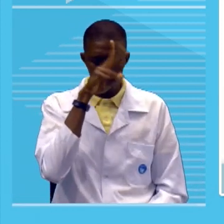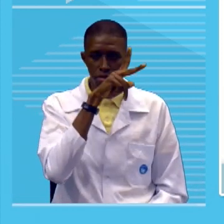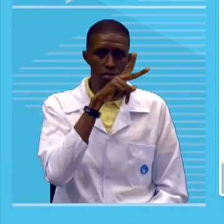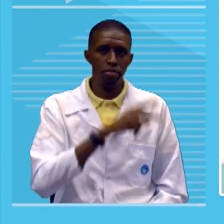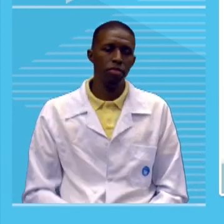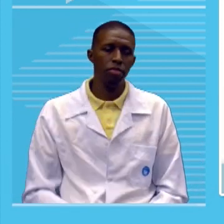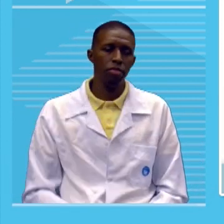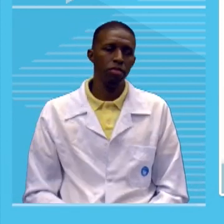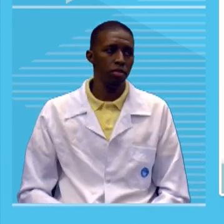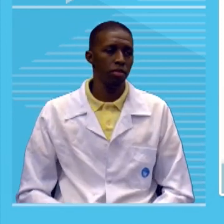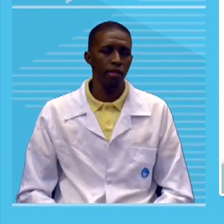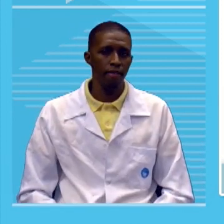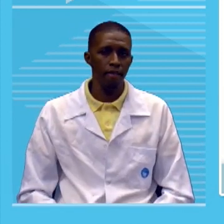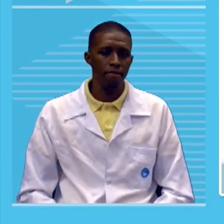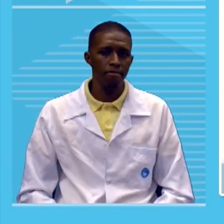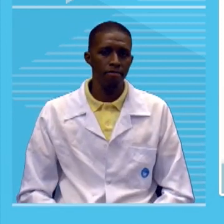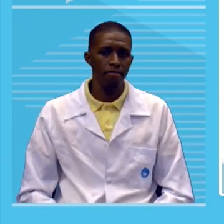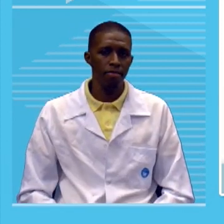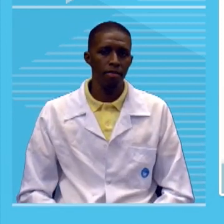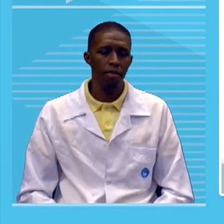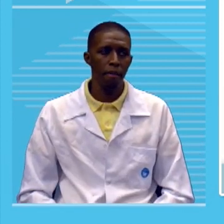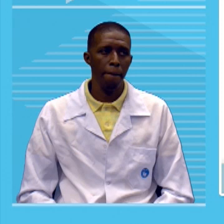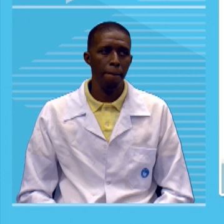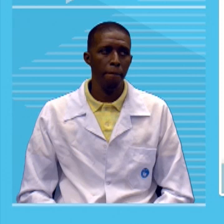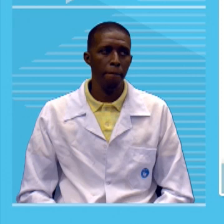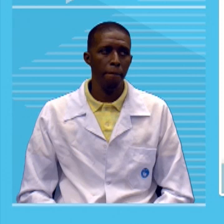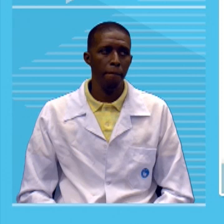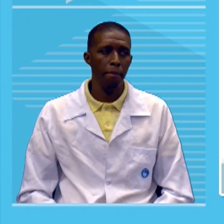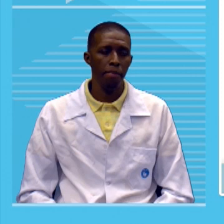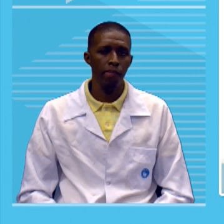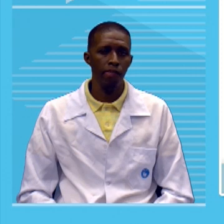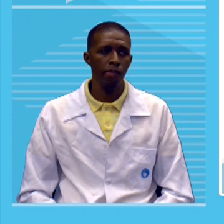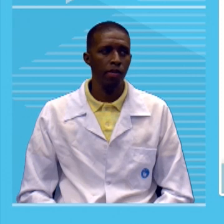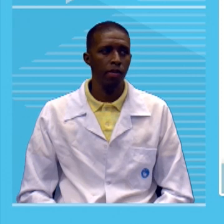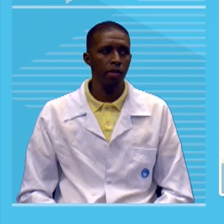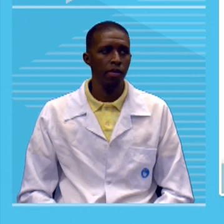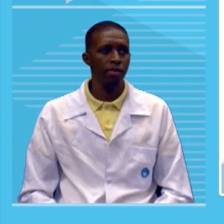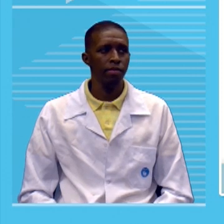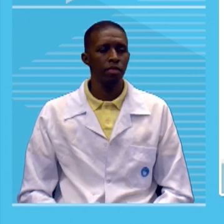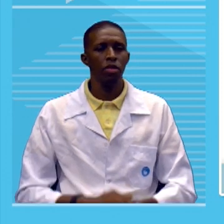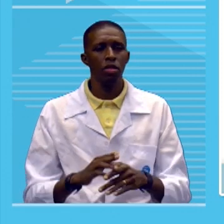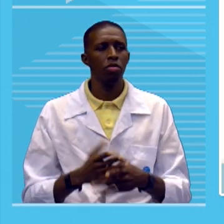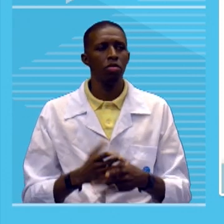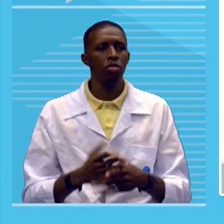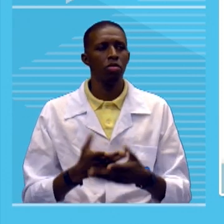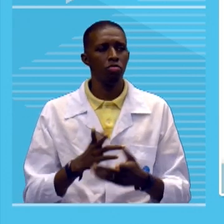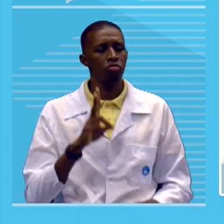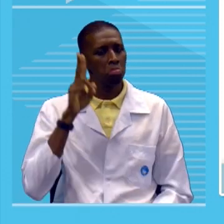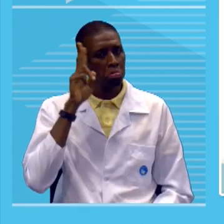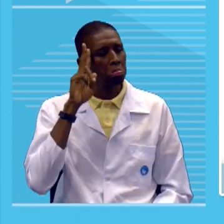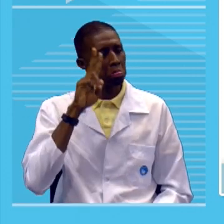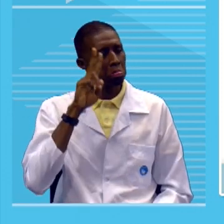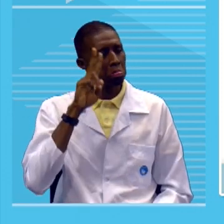sempre me cumprimenta. Eu, gentilmente, aceno para ela com alegria. Digo bom dia ou boa